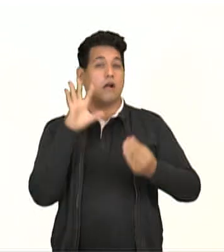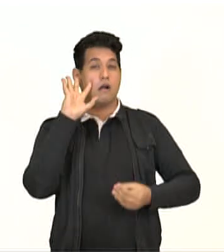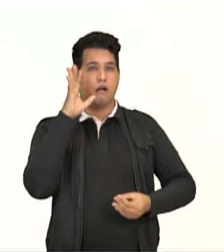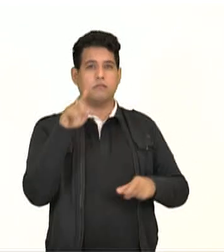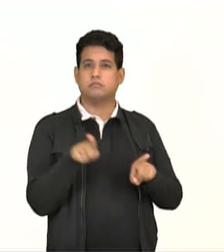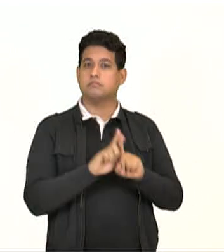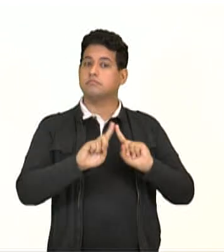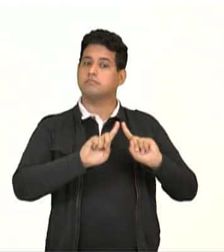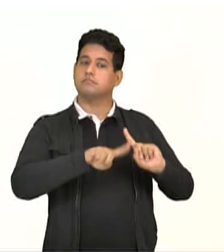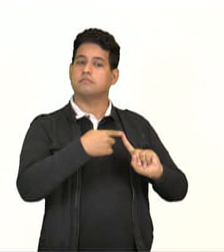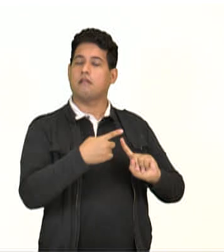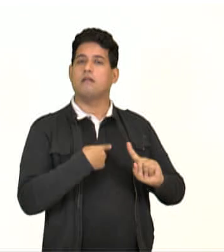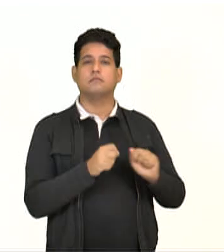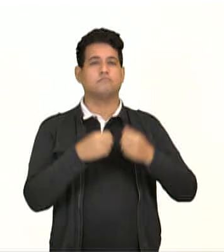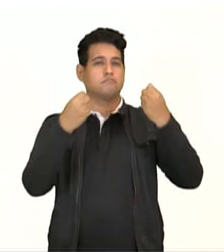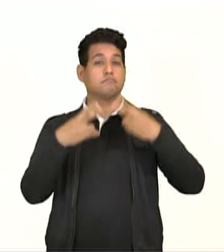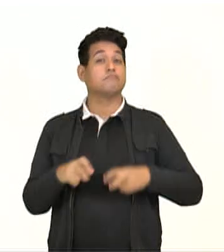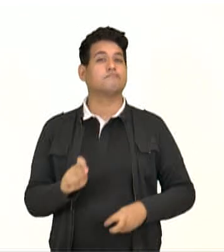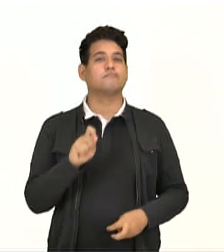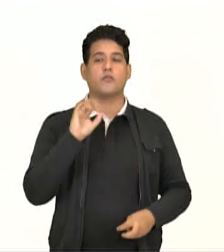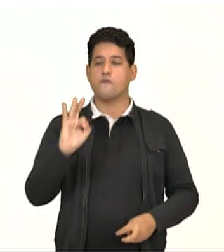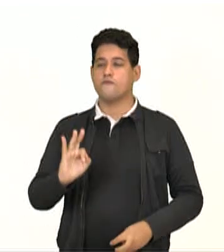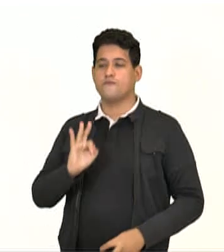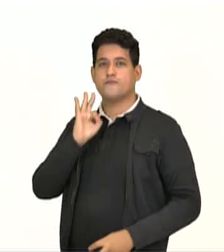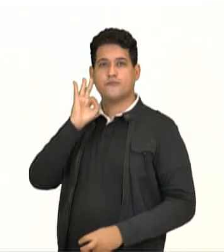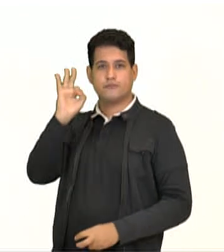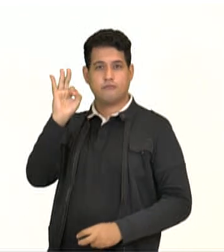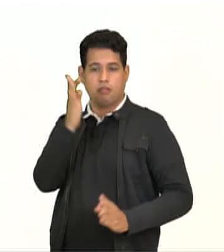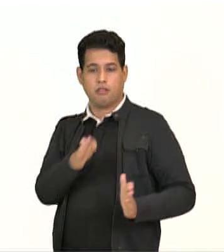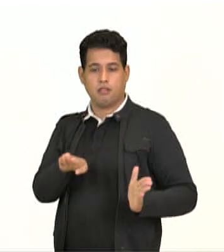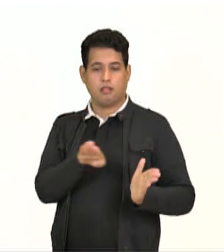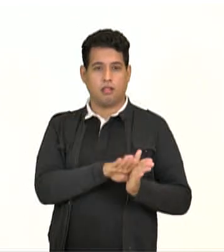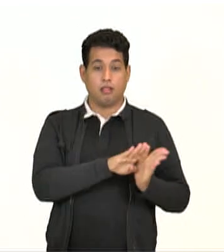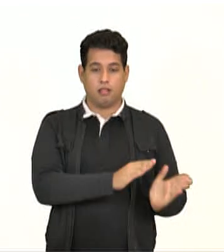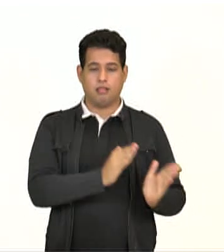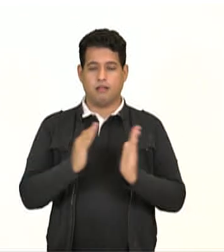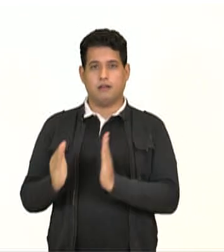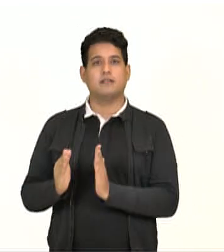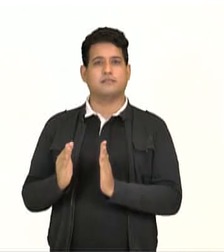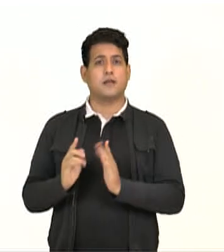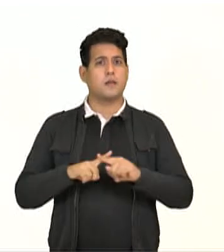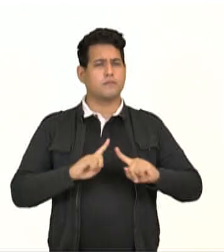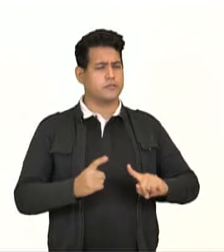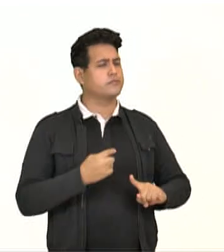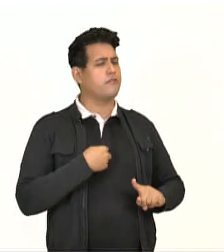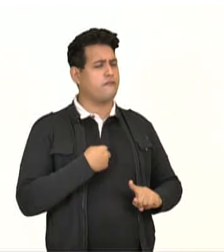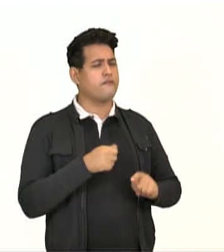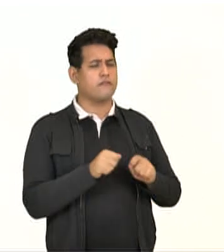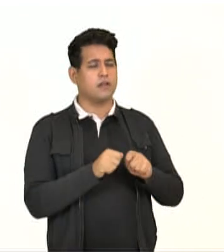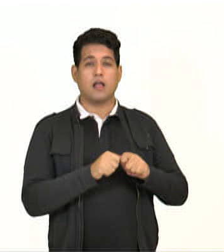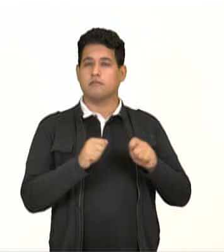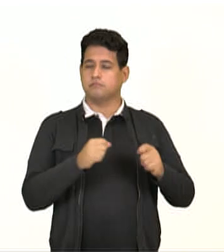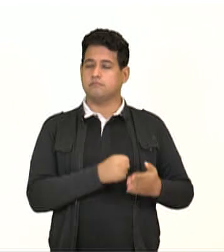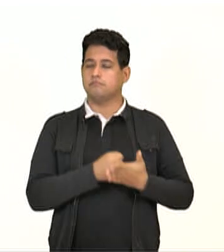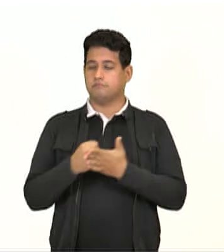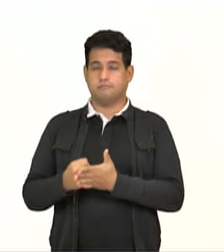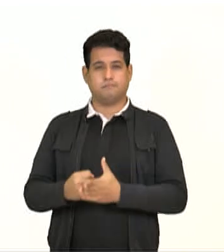acontecer, e depois ele fala de um futuro que vem na sequência. E eu vou levar ela para